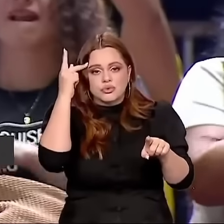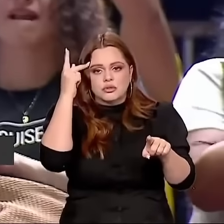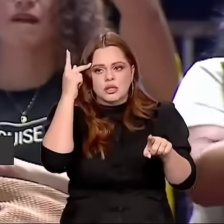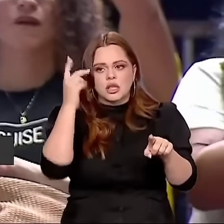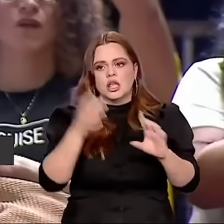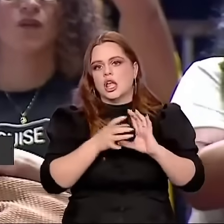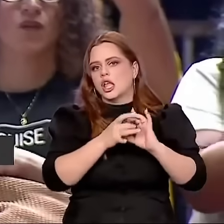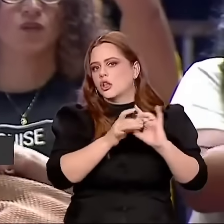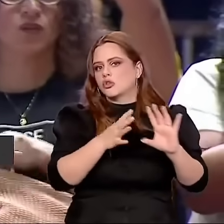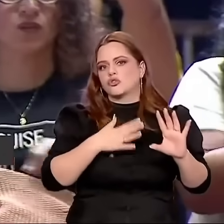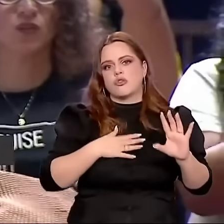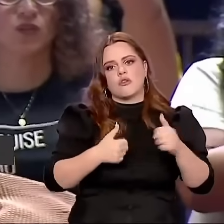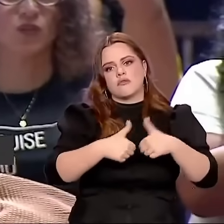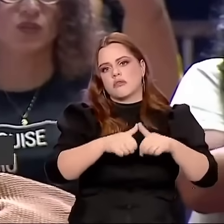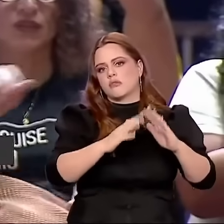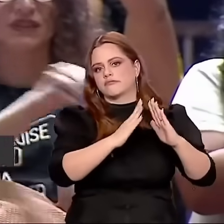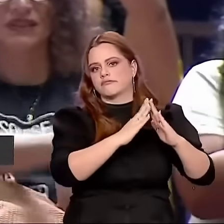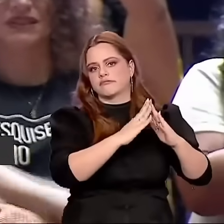em casa.